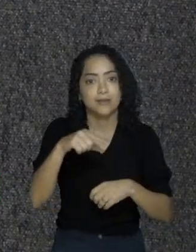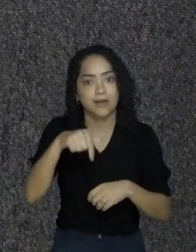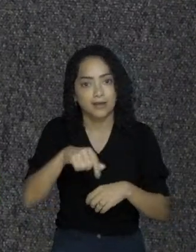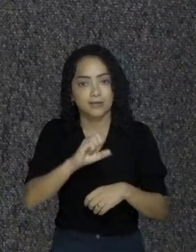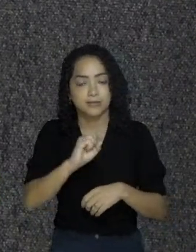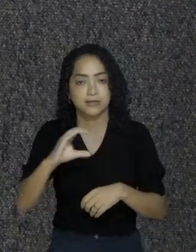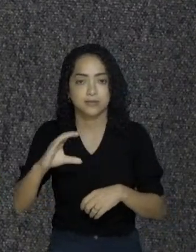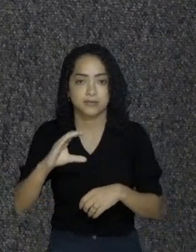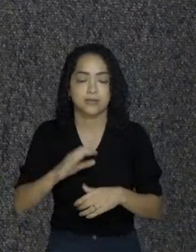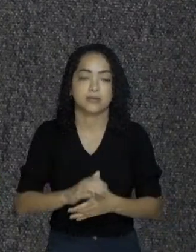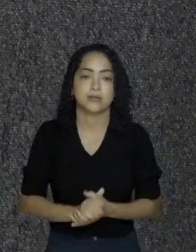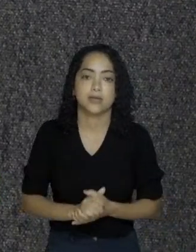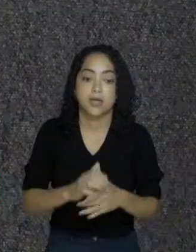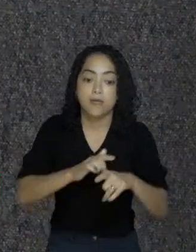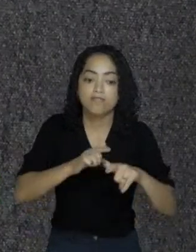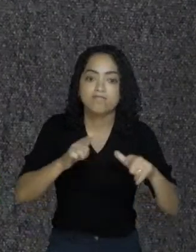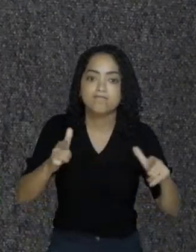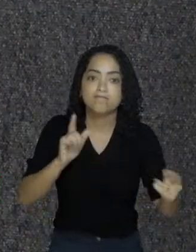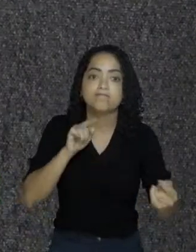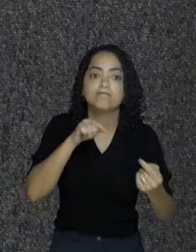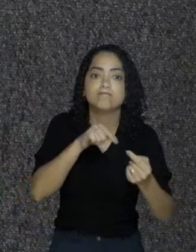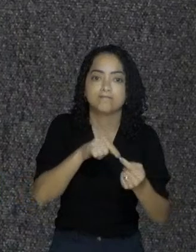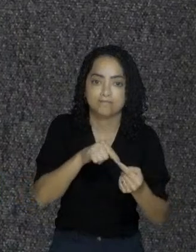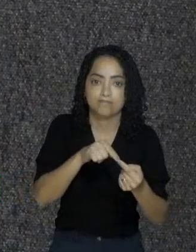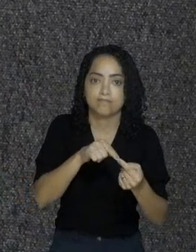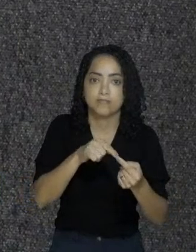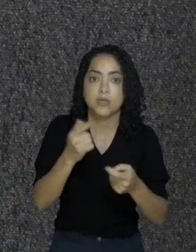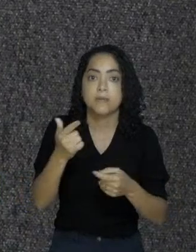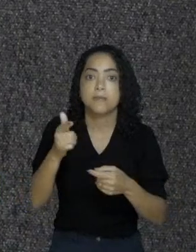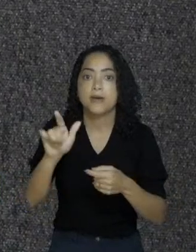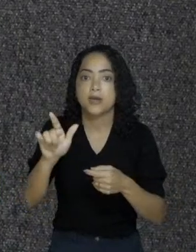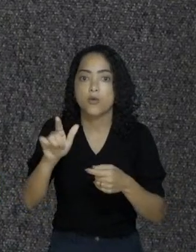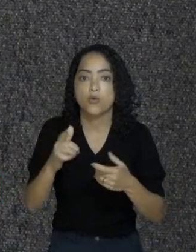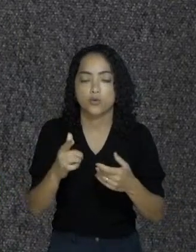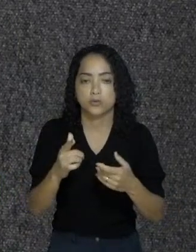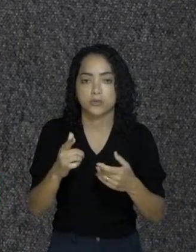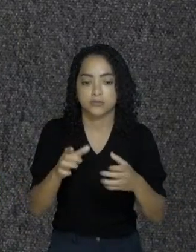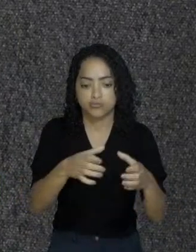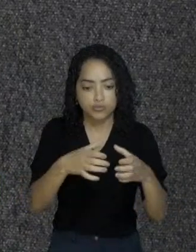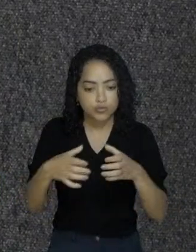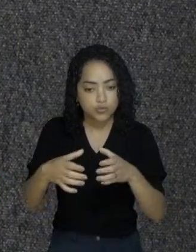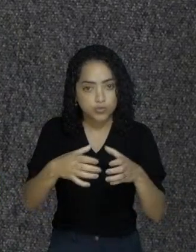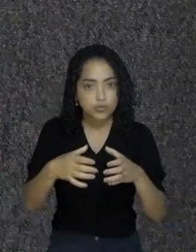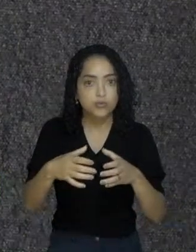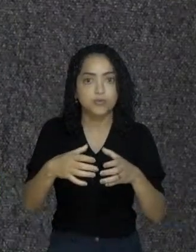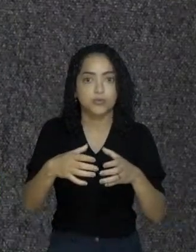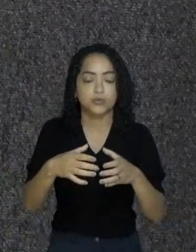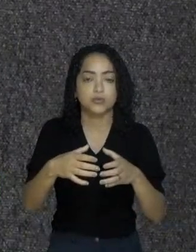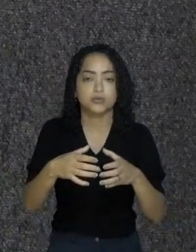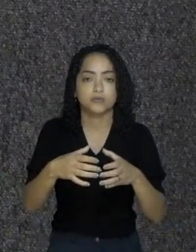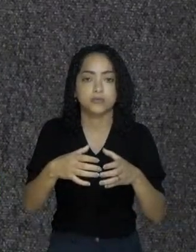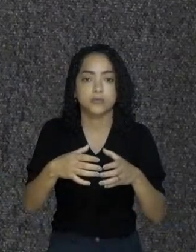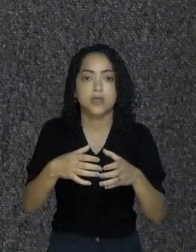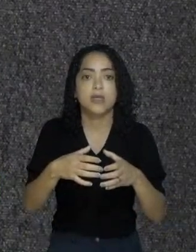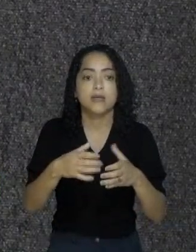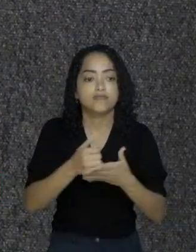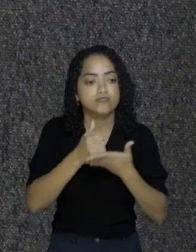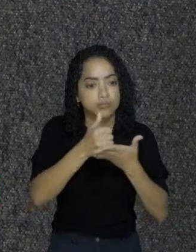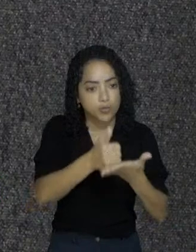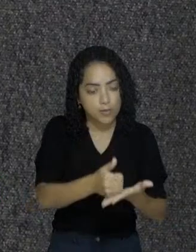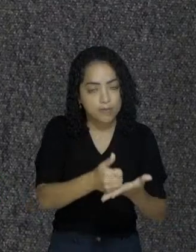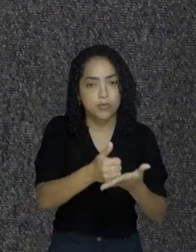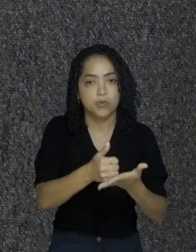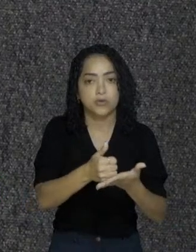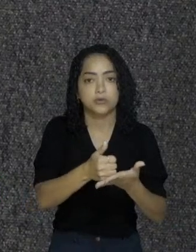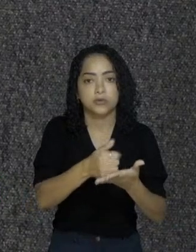objetivo é ampliar isso inclusive para as outras entidades que abrangem a o Apoio às pessoas